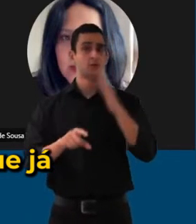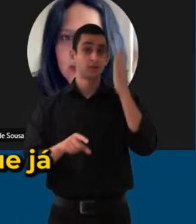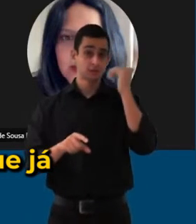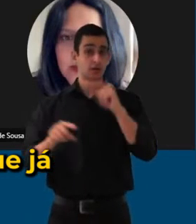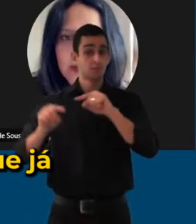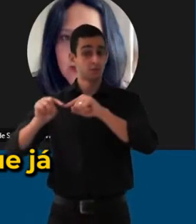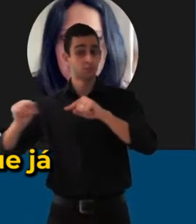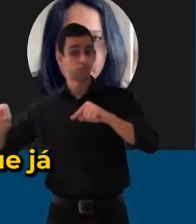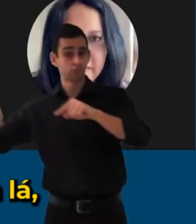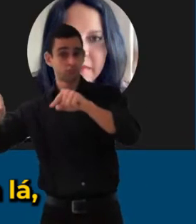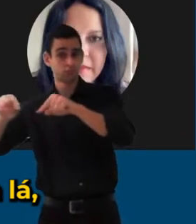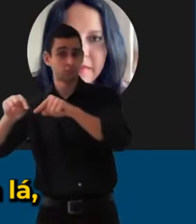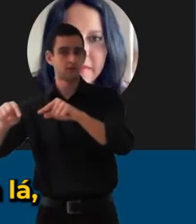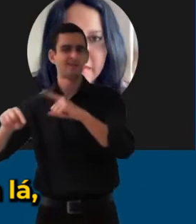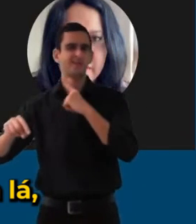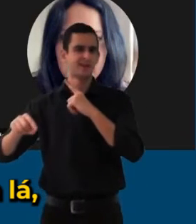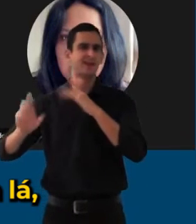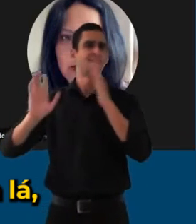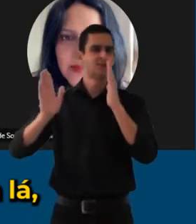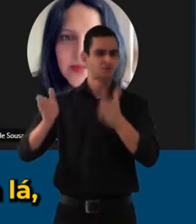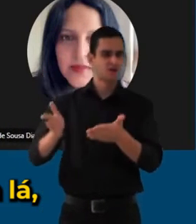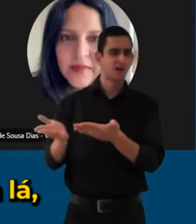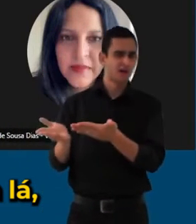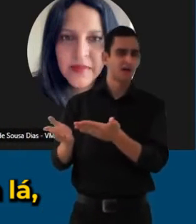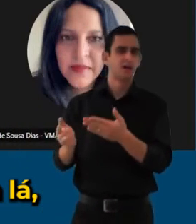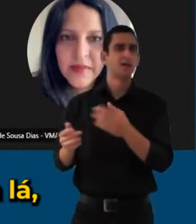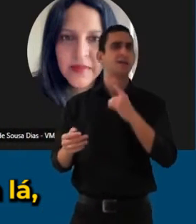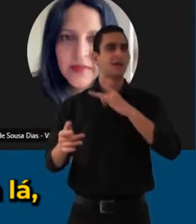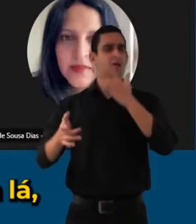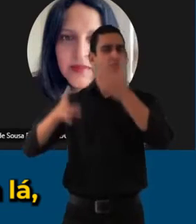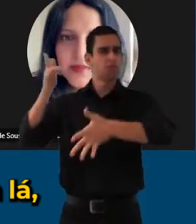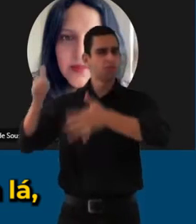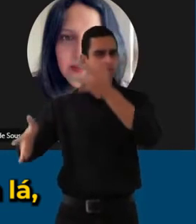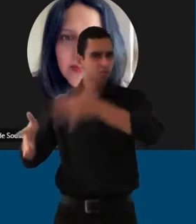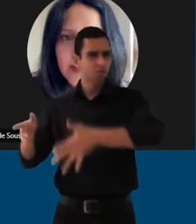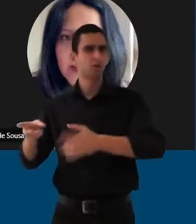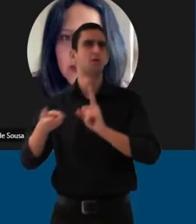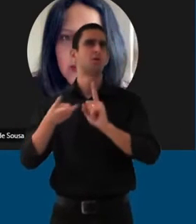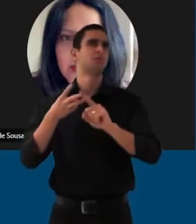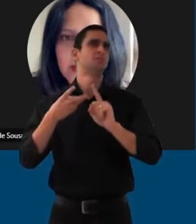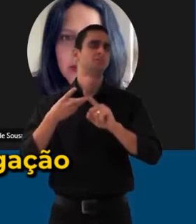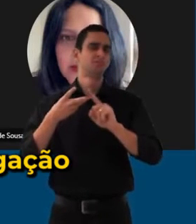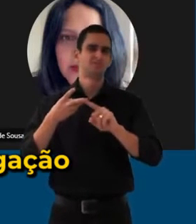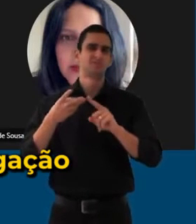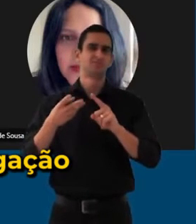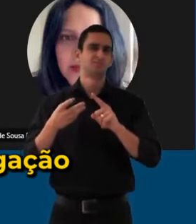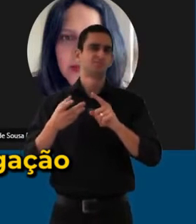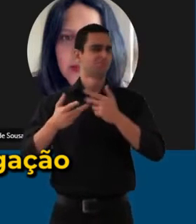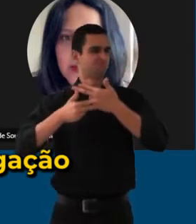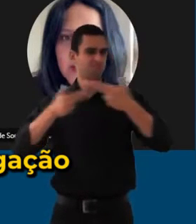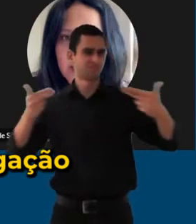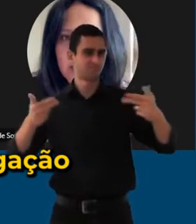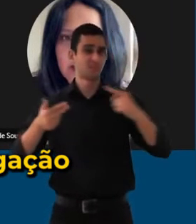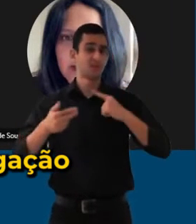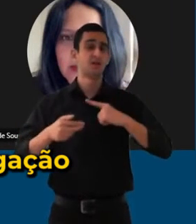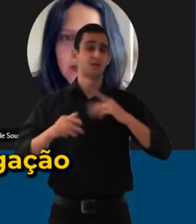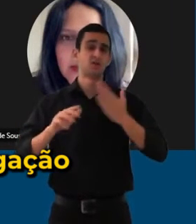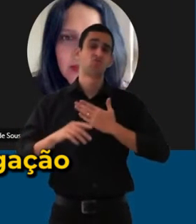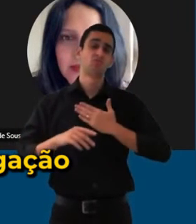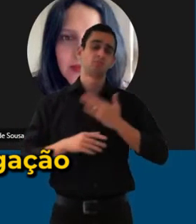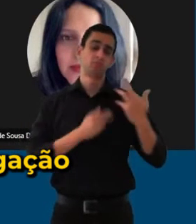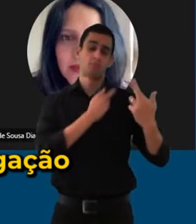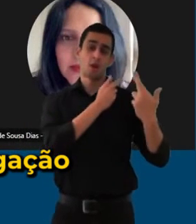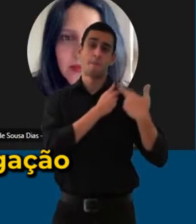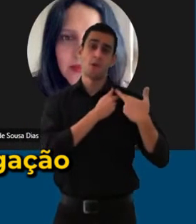já existia nessa área antes, de entulho, de dejetos que estavam lá, né? Porque nós assumimos a área